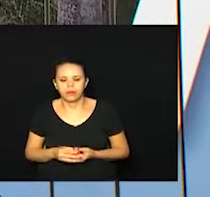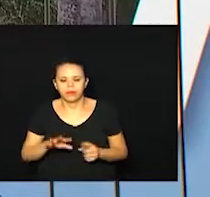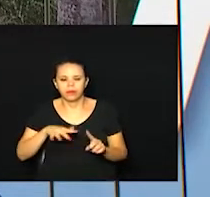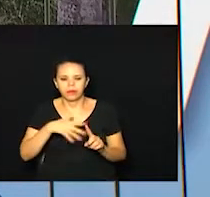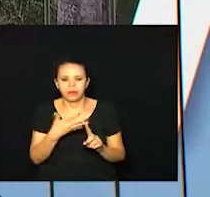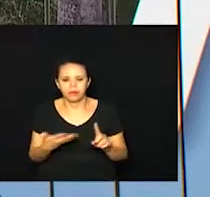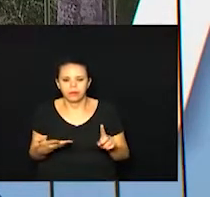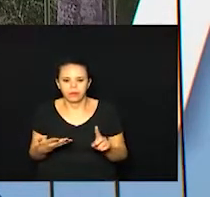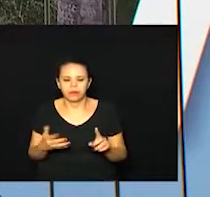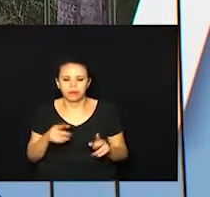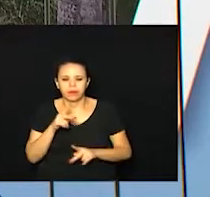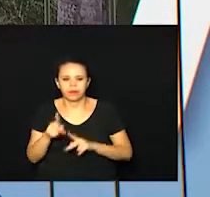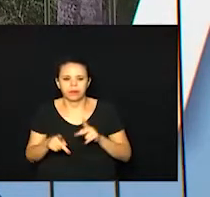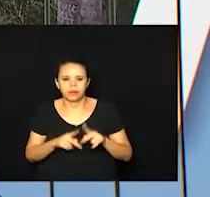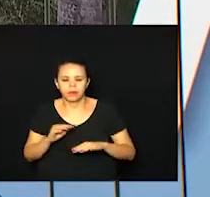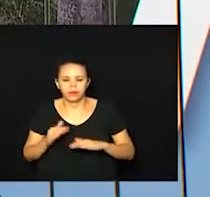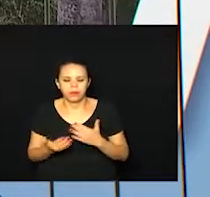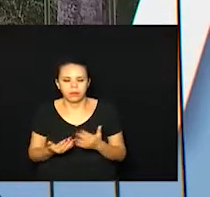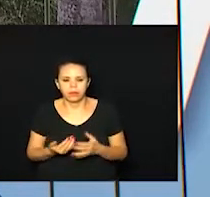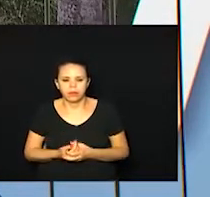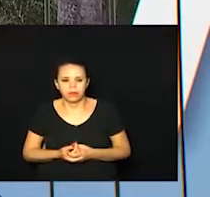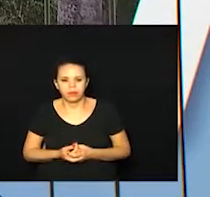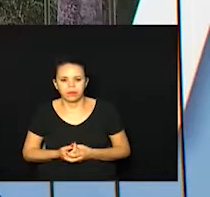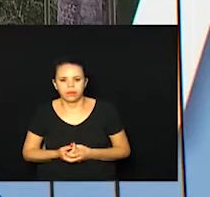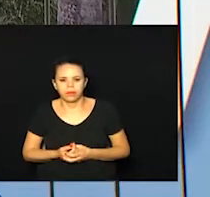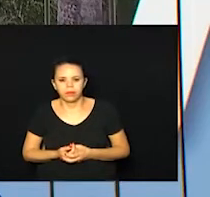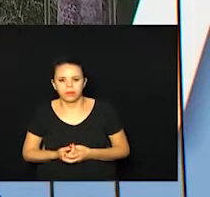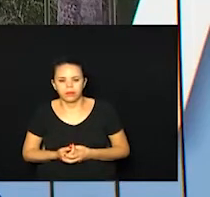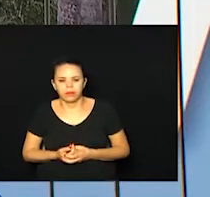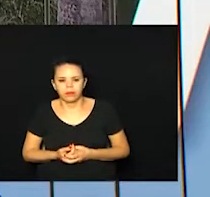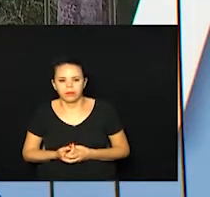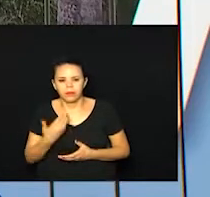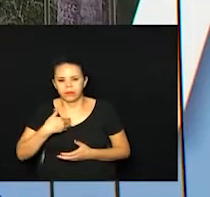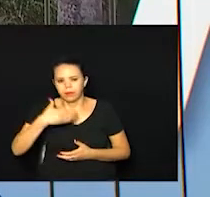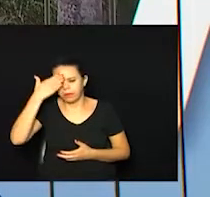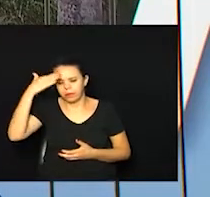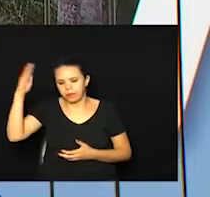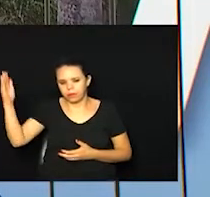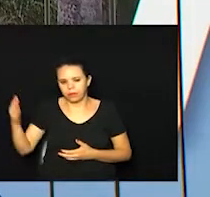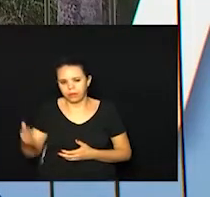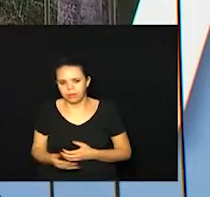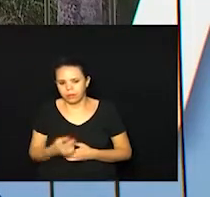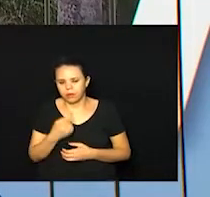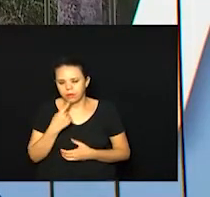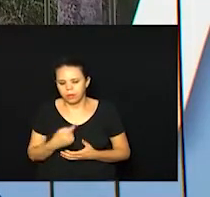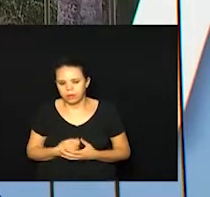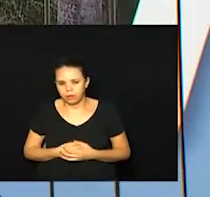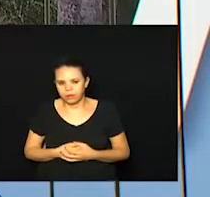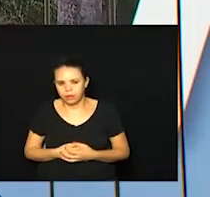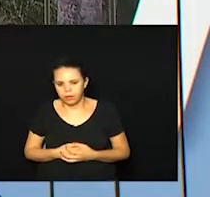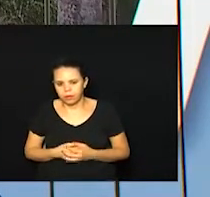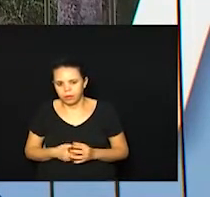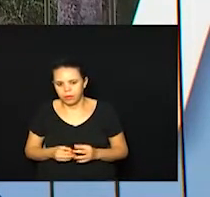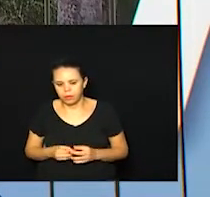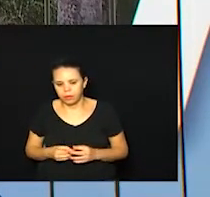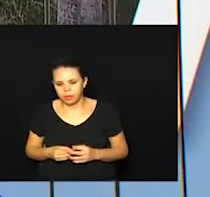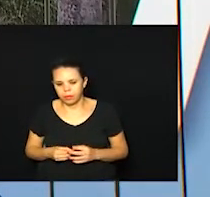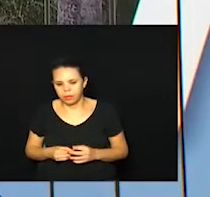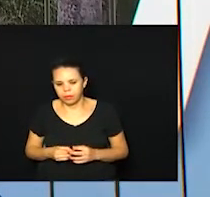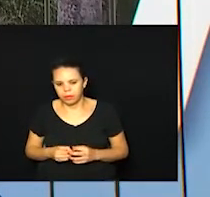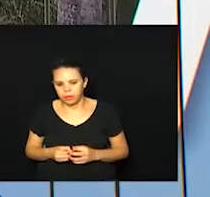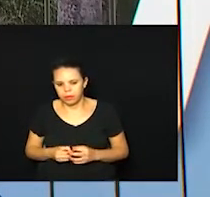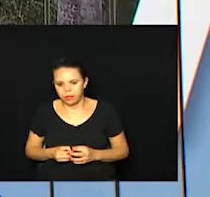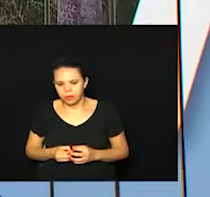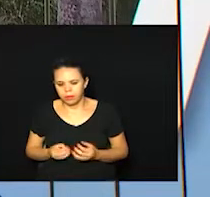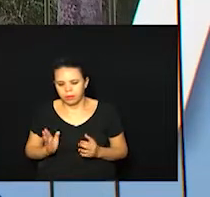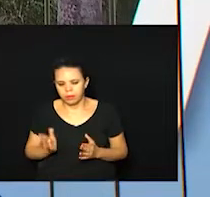homenagem para a comunidade aqui da comunidade árabe aqui na nossa cidade. Enfim, e vamos